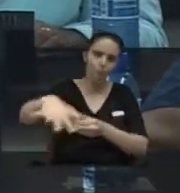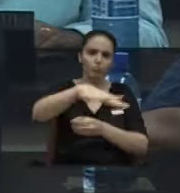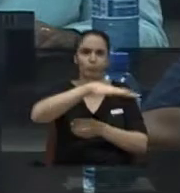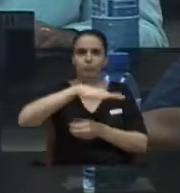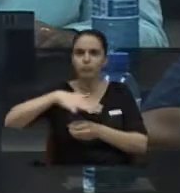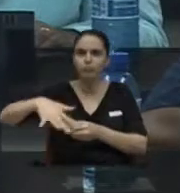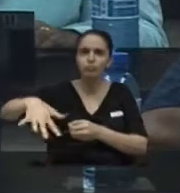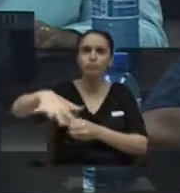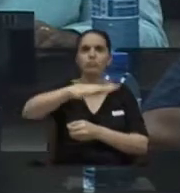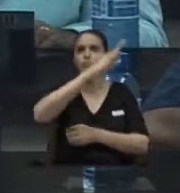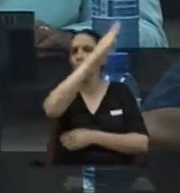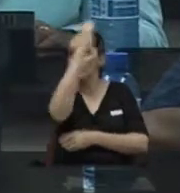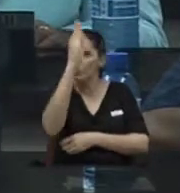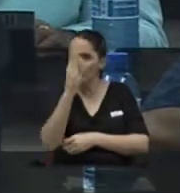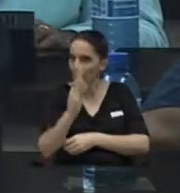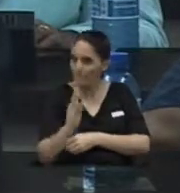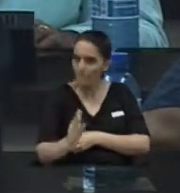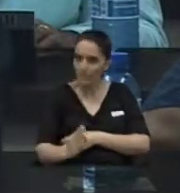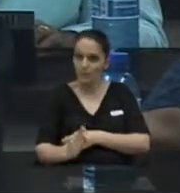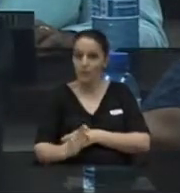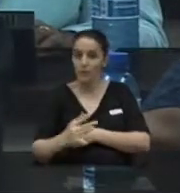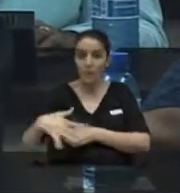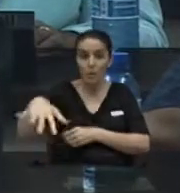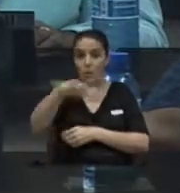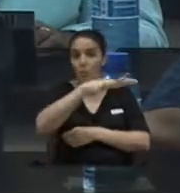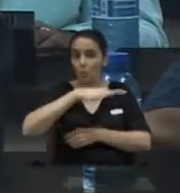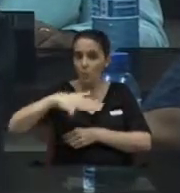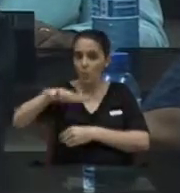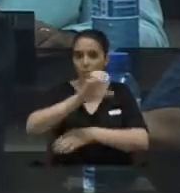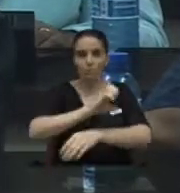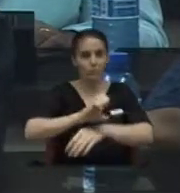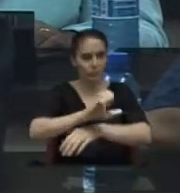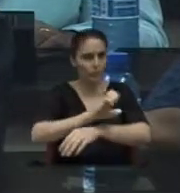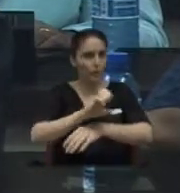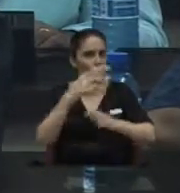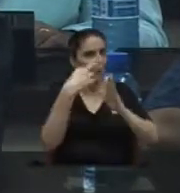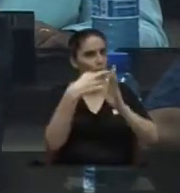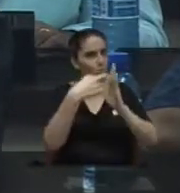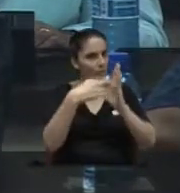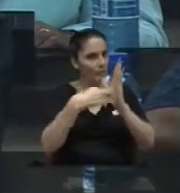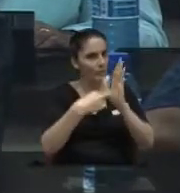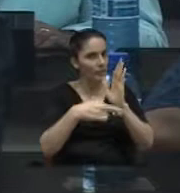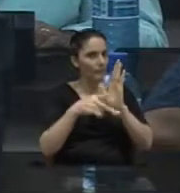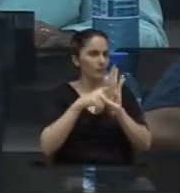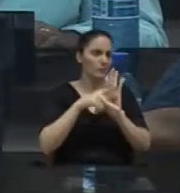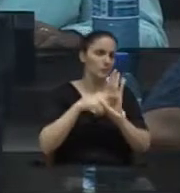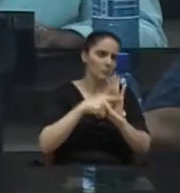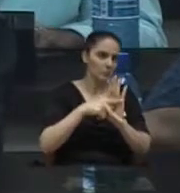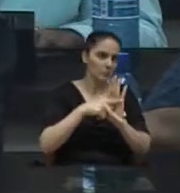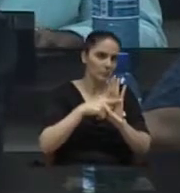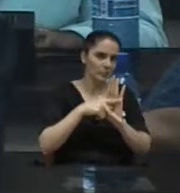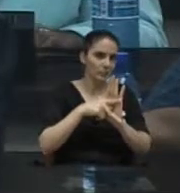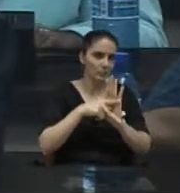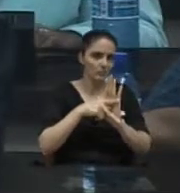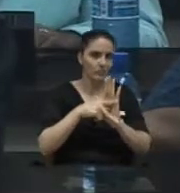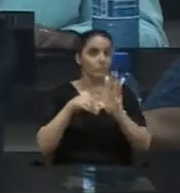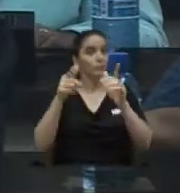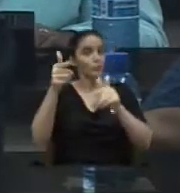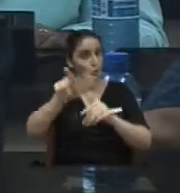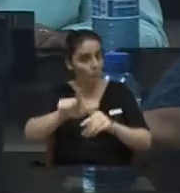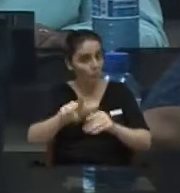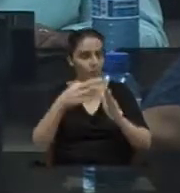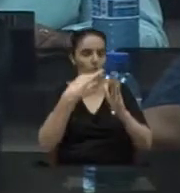todo o estado, que tem uma regra própria para isso. Né? E como nós falamos, regra própria.